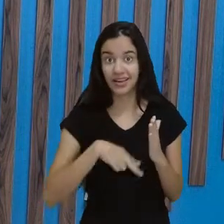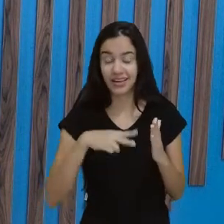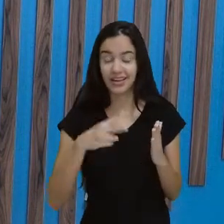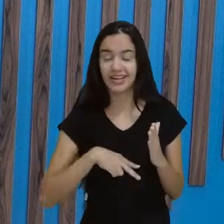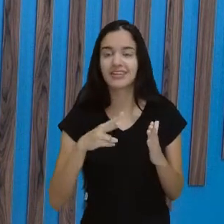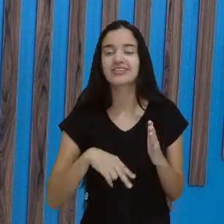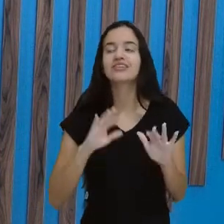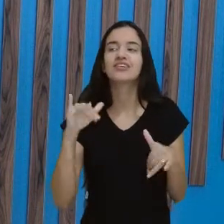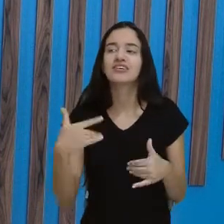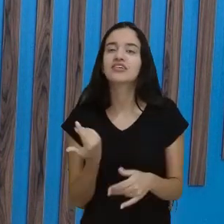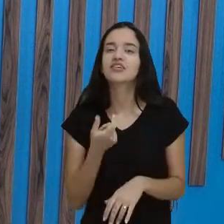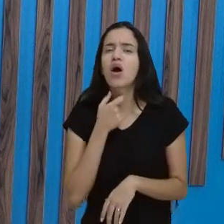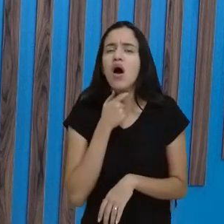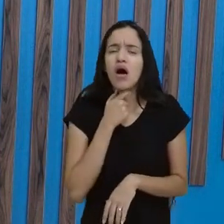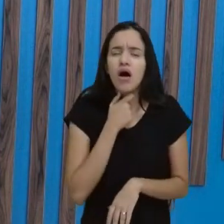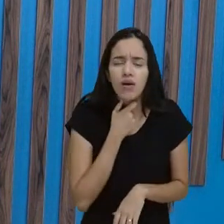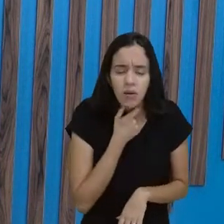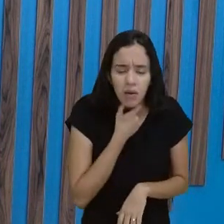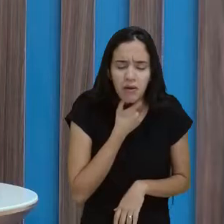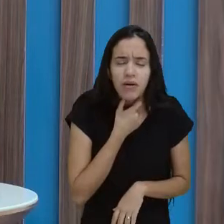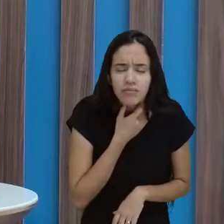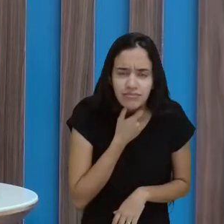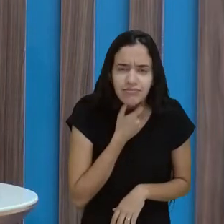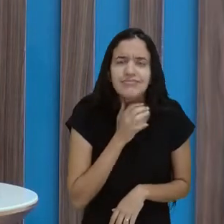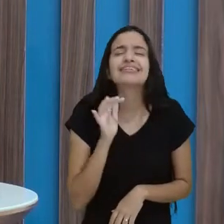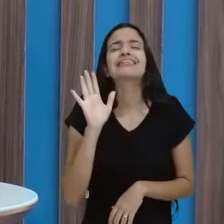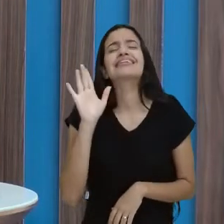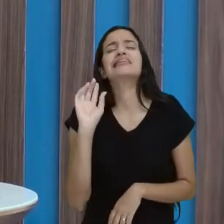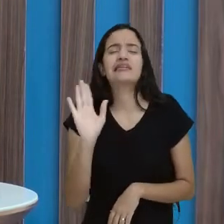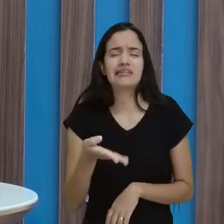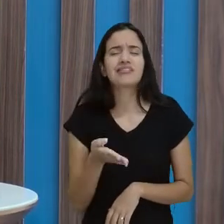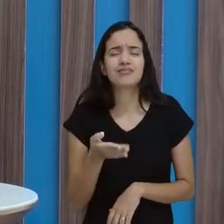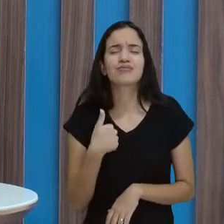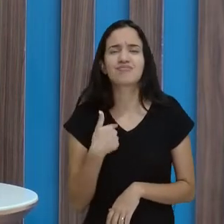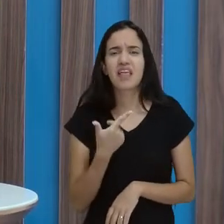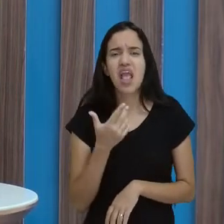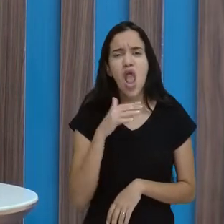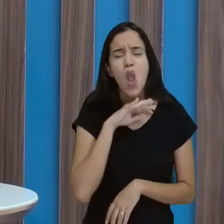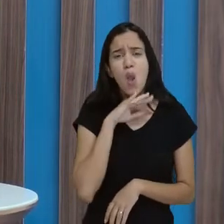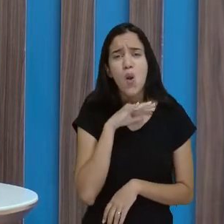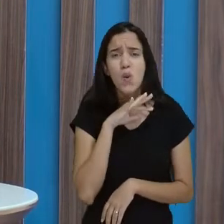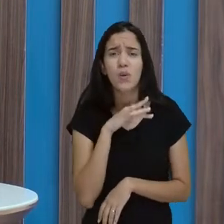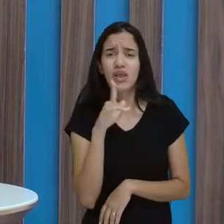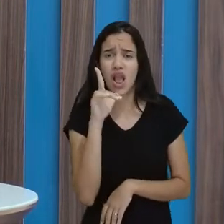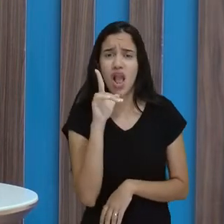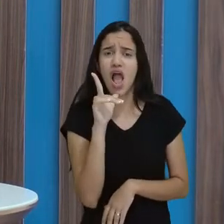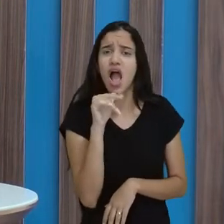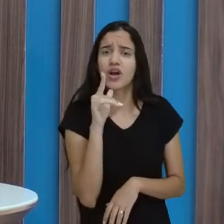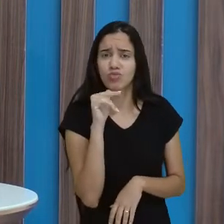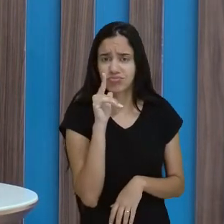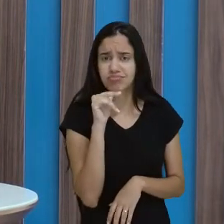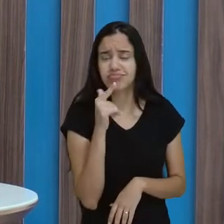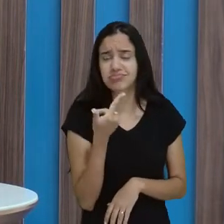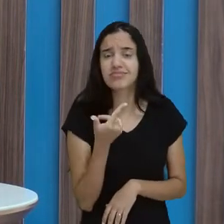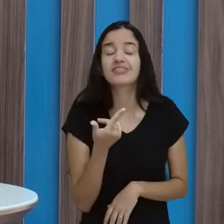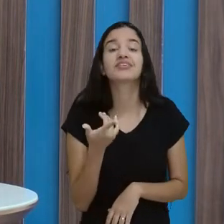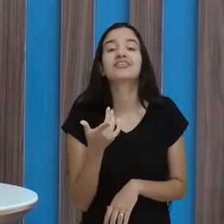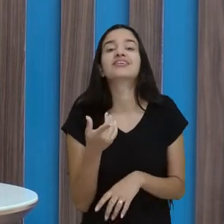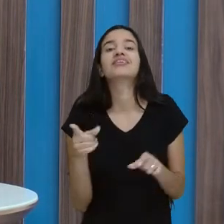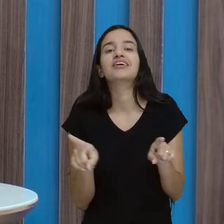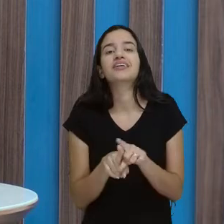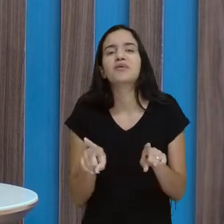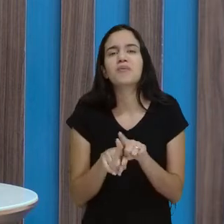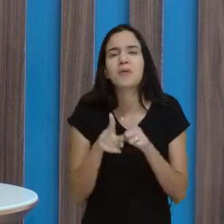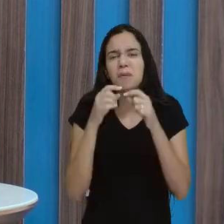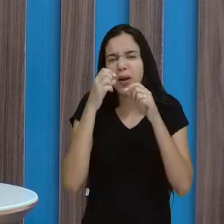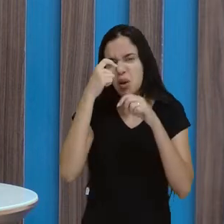você já se engasgou alguma vez na vida? Já, sim, é muito ruim mesmo. Inclusive com líquido, quando você falou não aí, sai até pelo